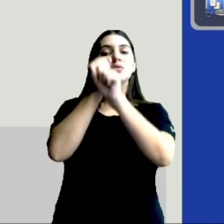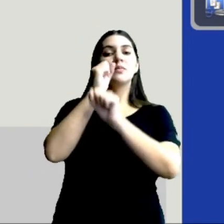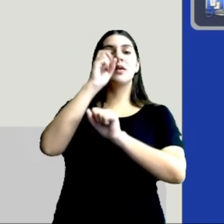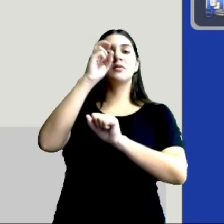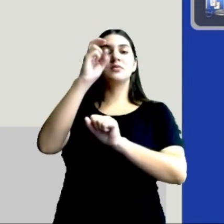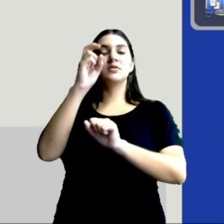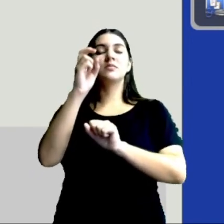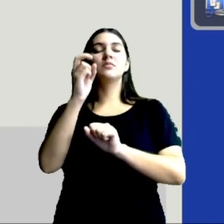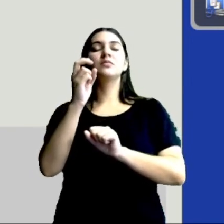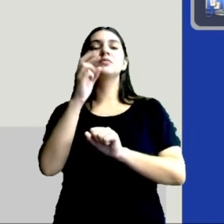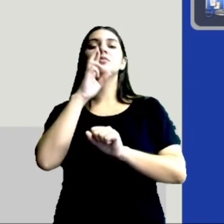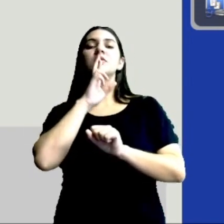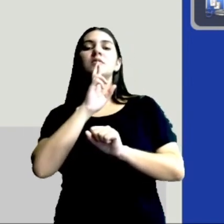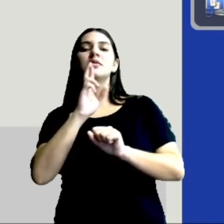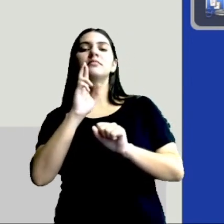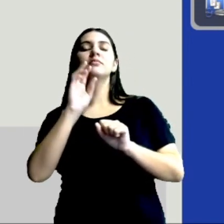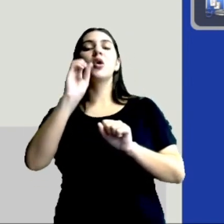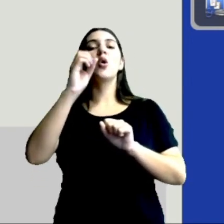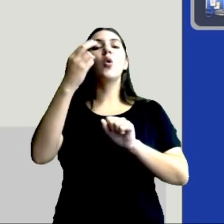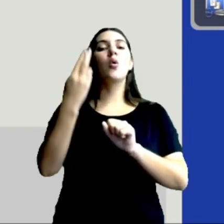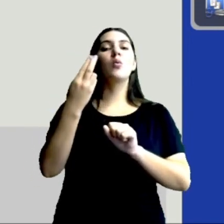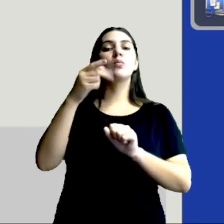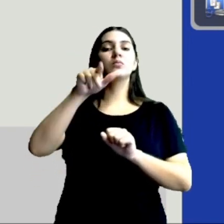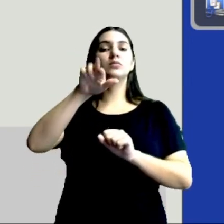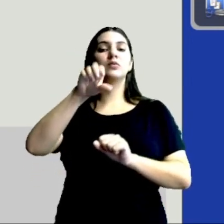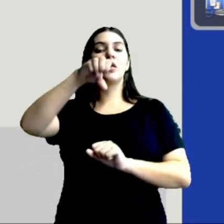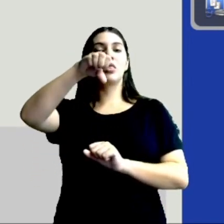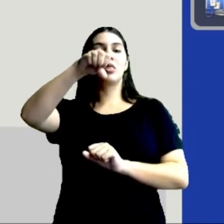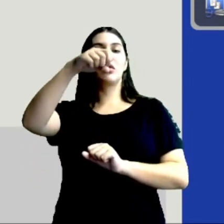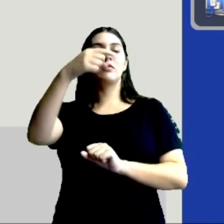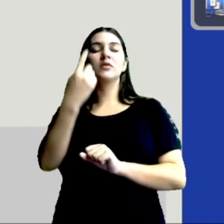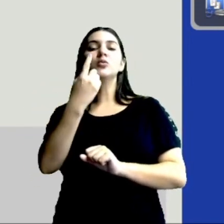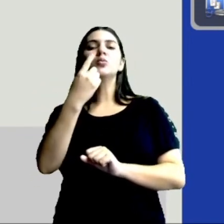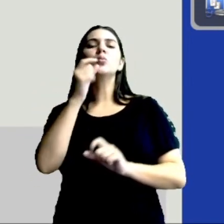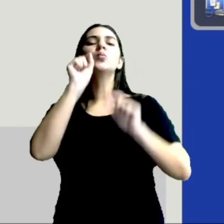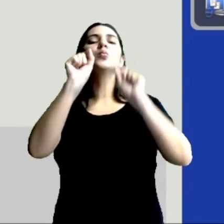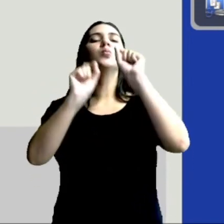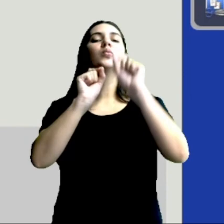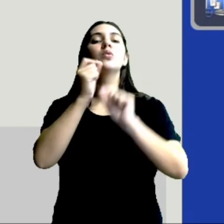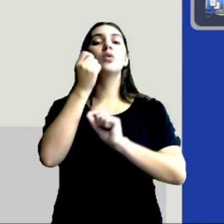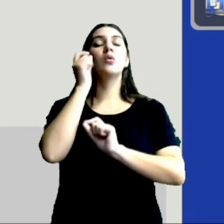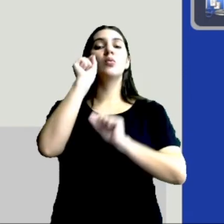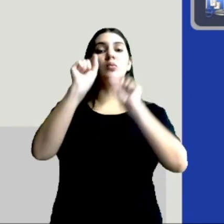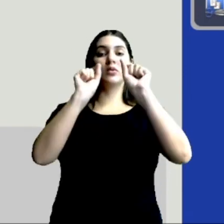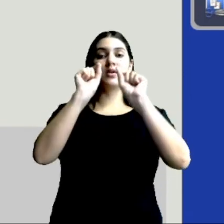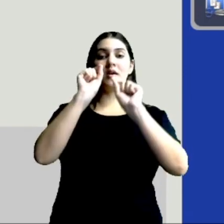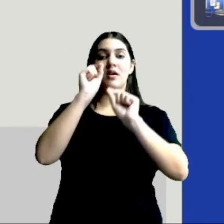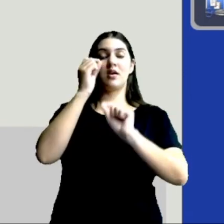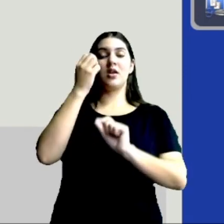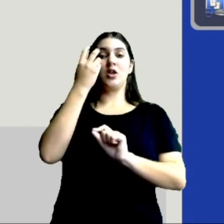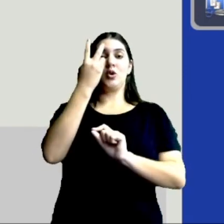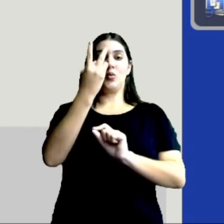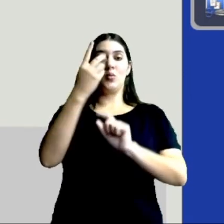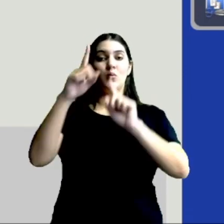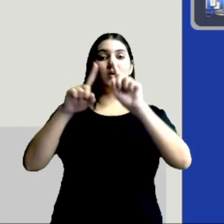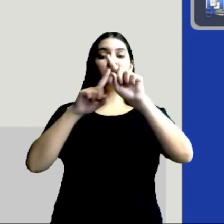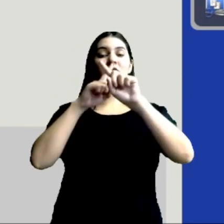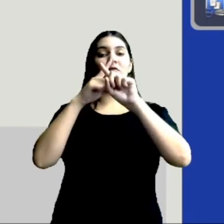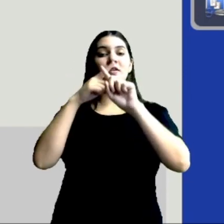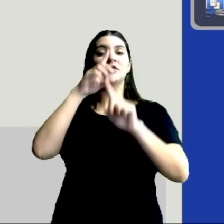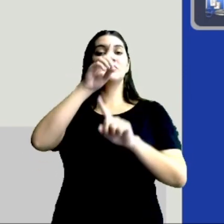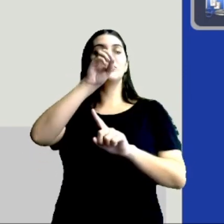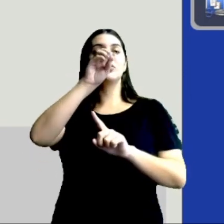ou é igual a 91. Gente, o que é o dobro de um número? Vocês sabem o que significa dobro?